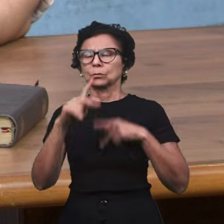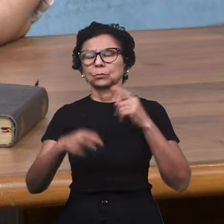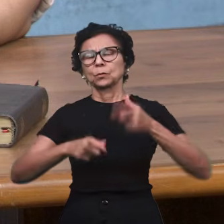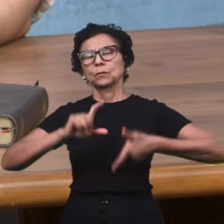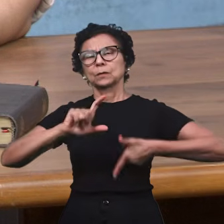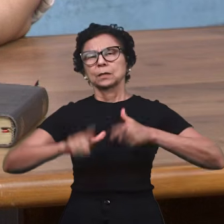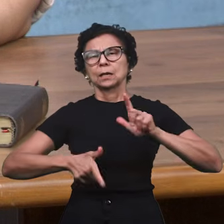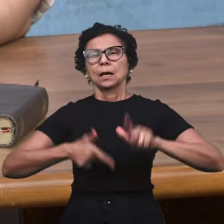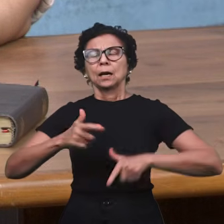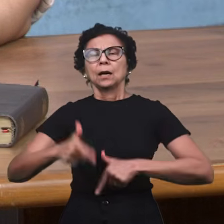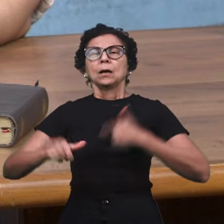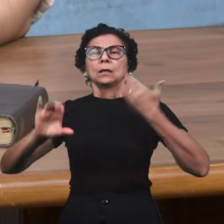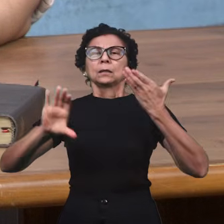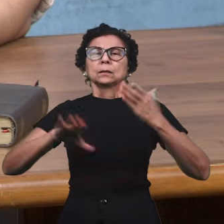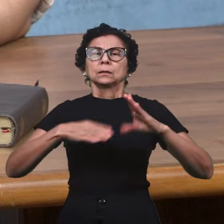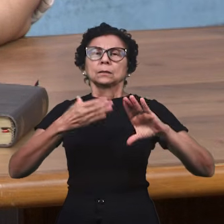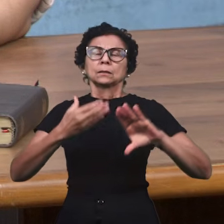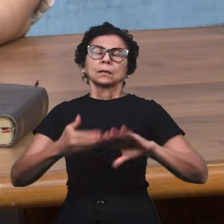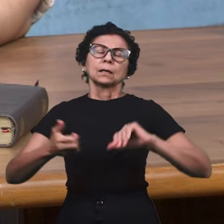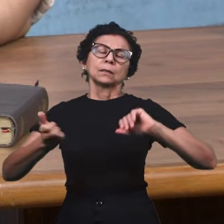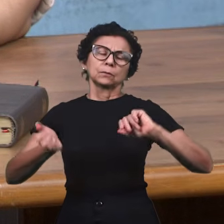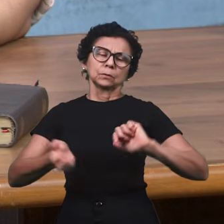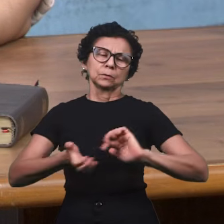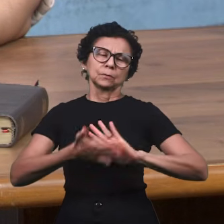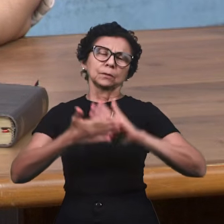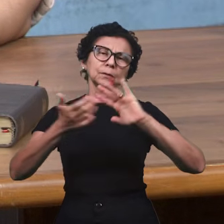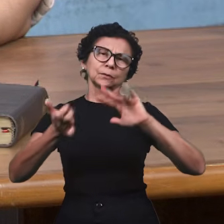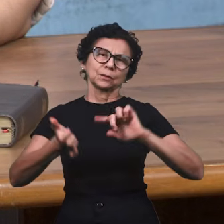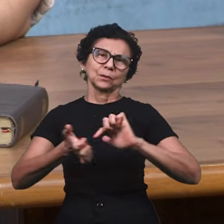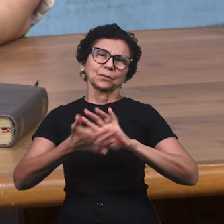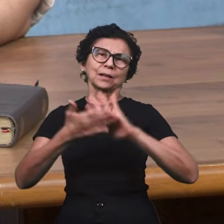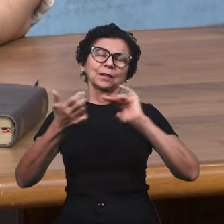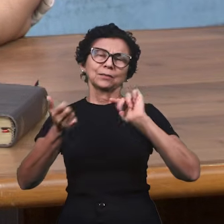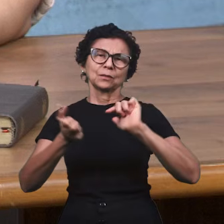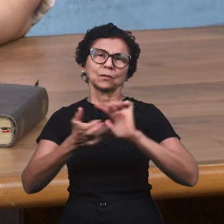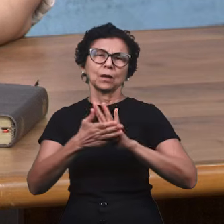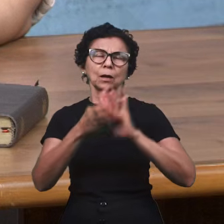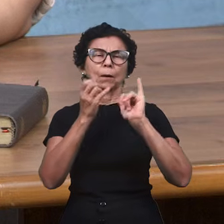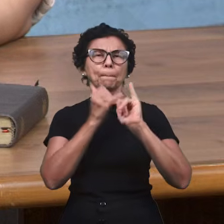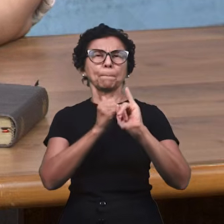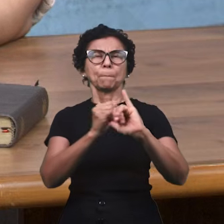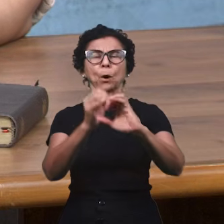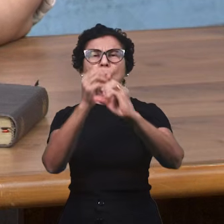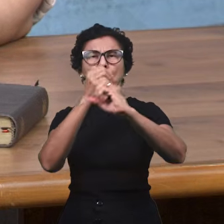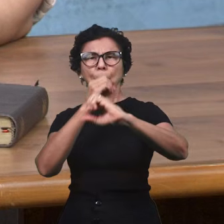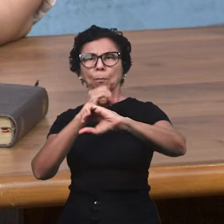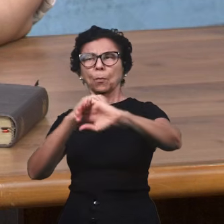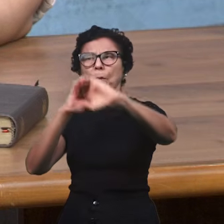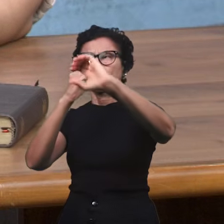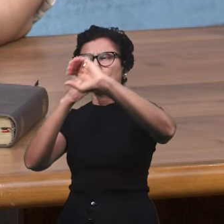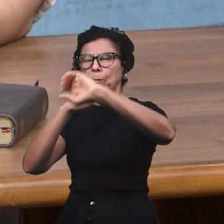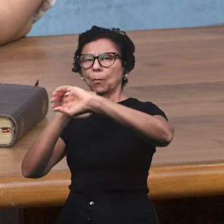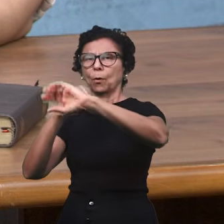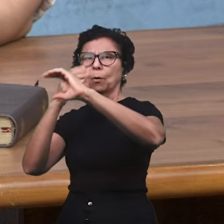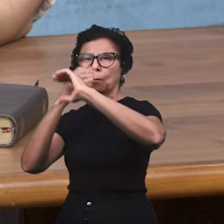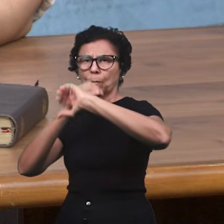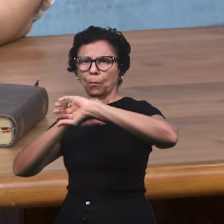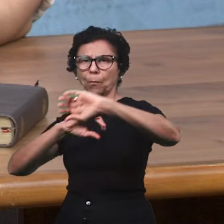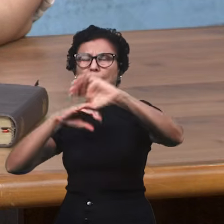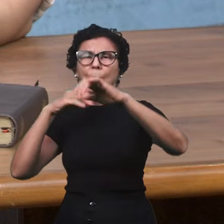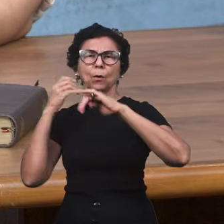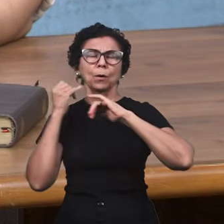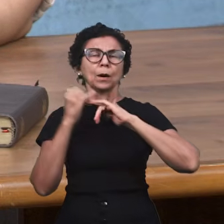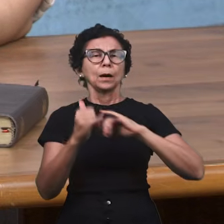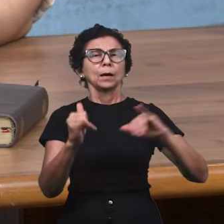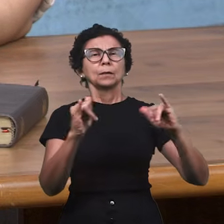Senhor com júbilo, e com sonido de bozinas, e com trombetas, e com